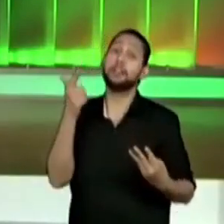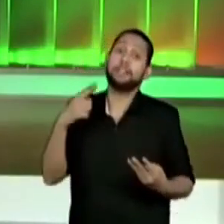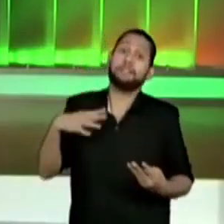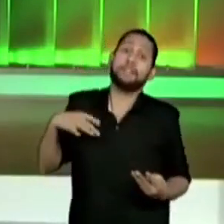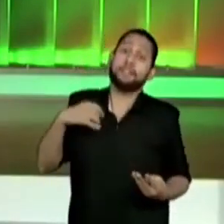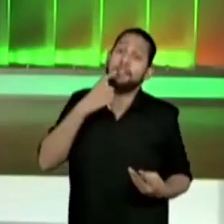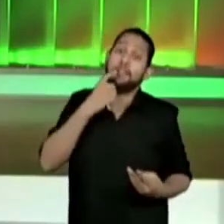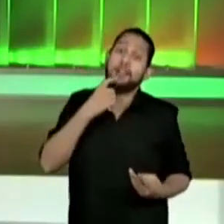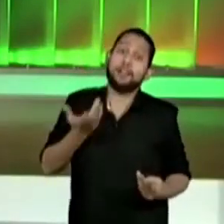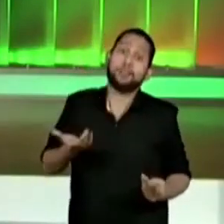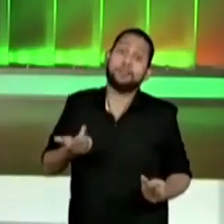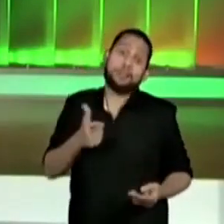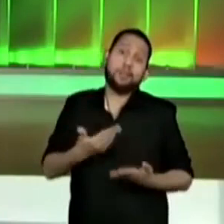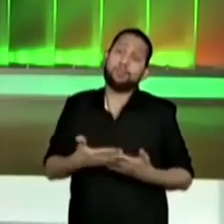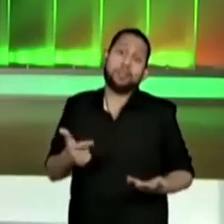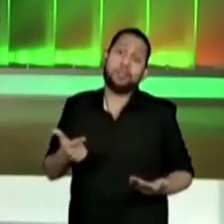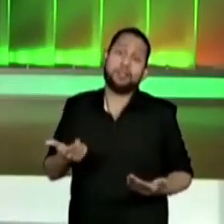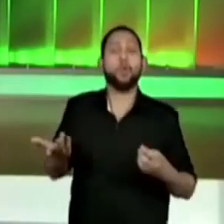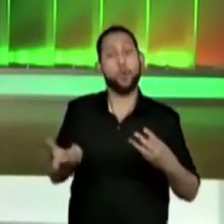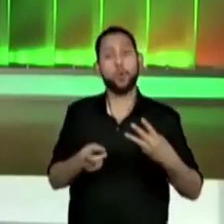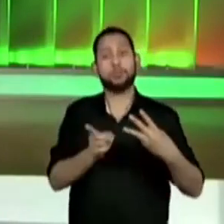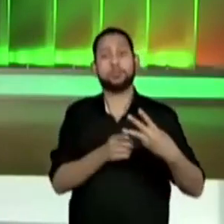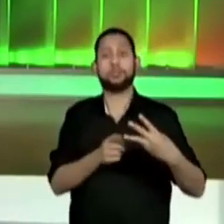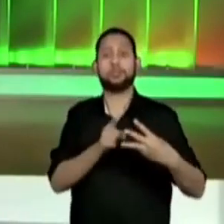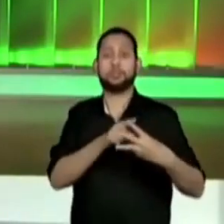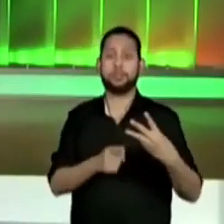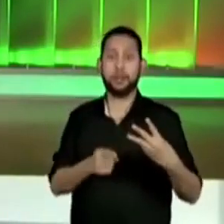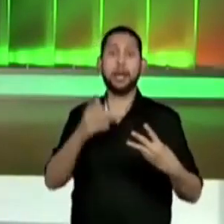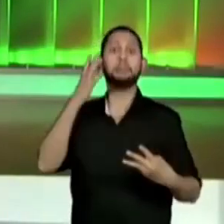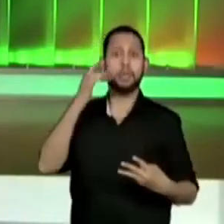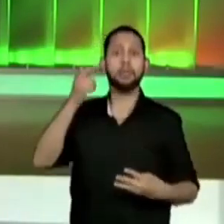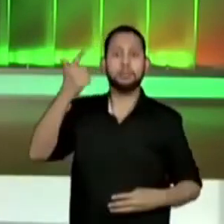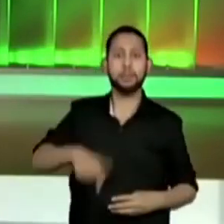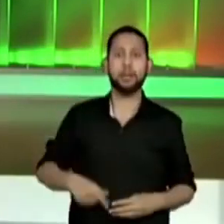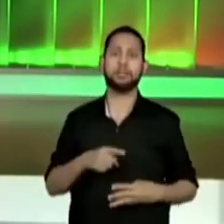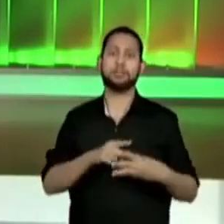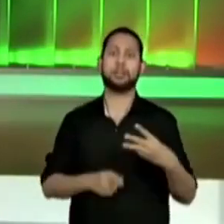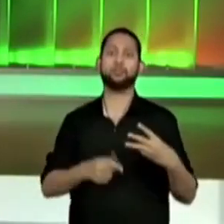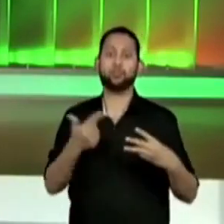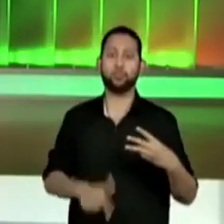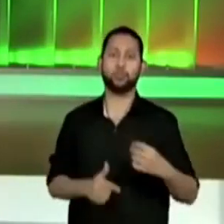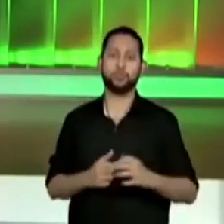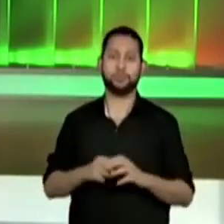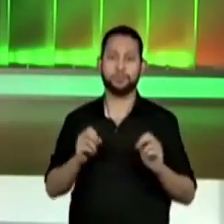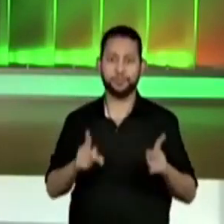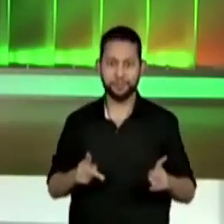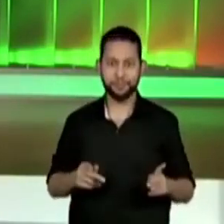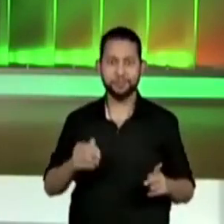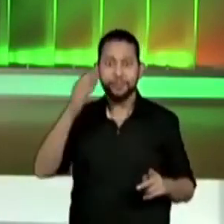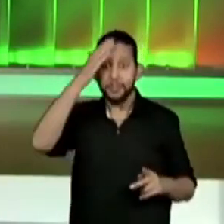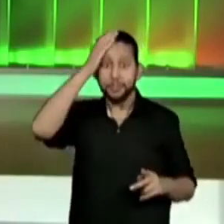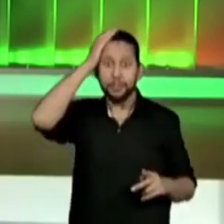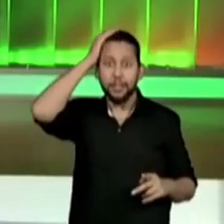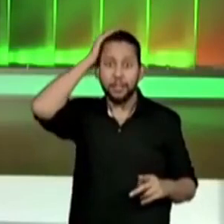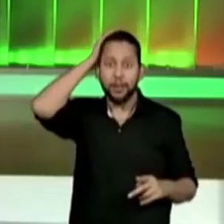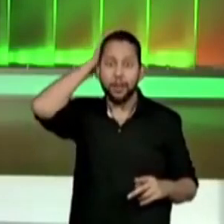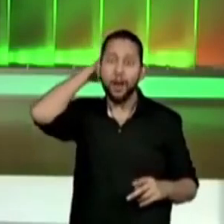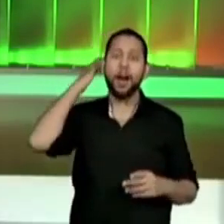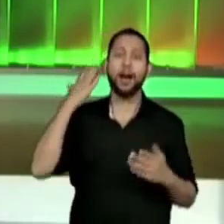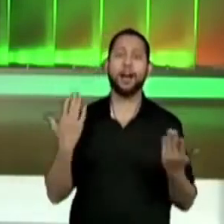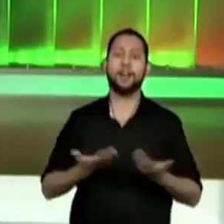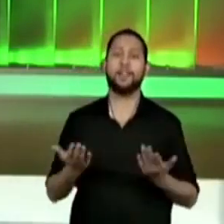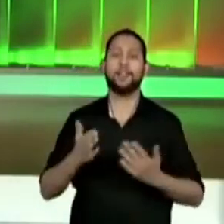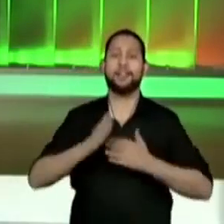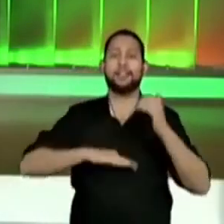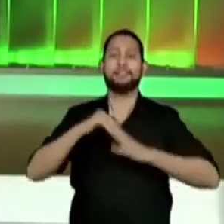ser feriado então hoje temos três e amanhã mais três aulas de matemática certo então sem mais delongas vamos à